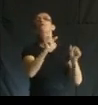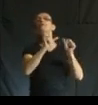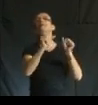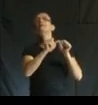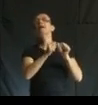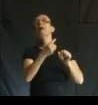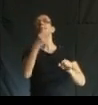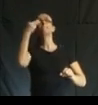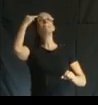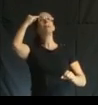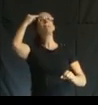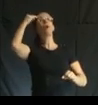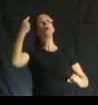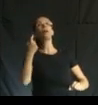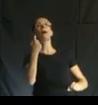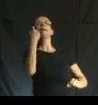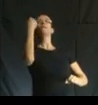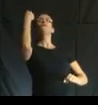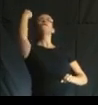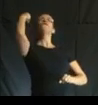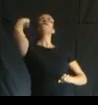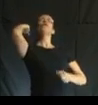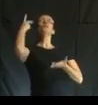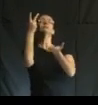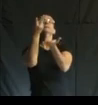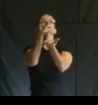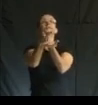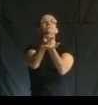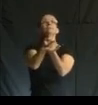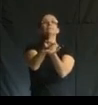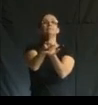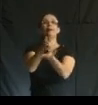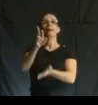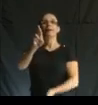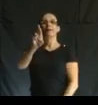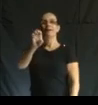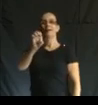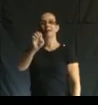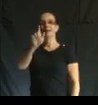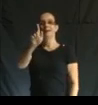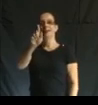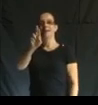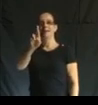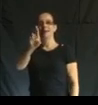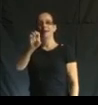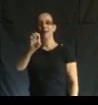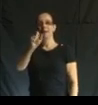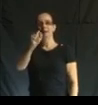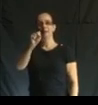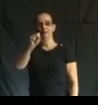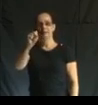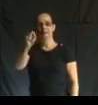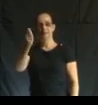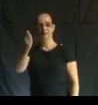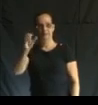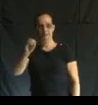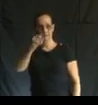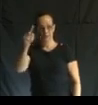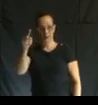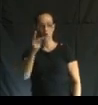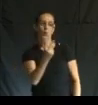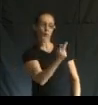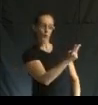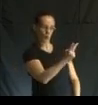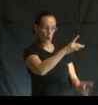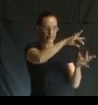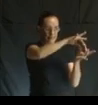de memória. Era Lucas e Artêmio, né? Bom, era Lucas e o companheiro dele. Então, foram fazer uma regressão